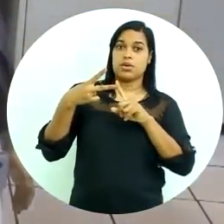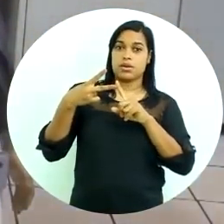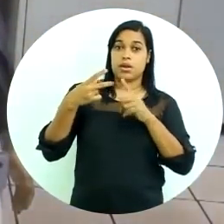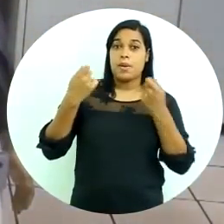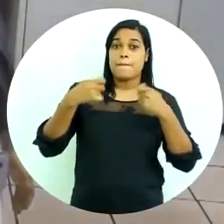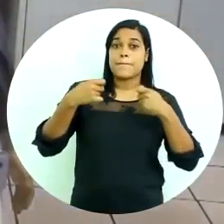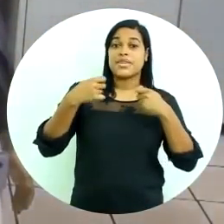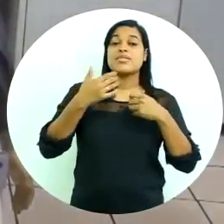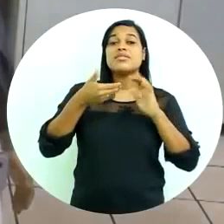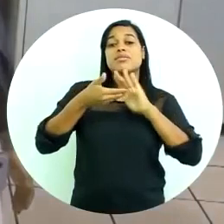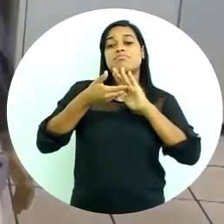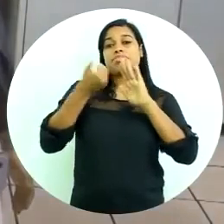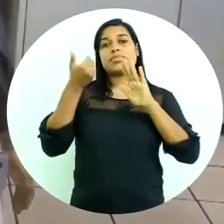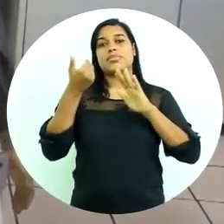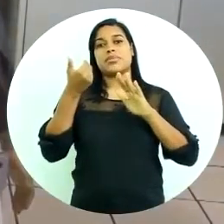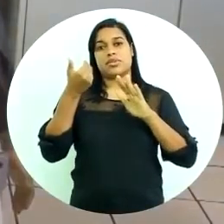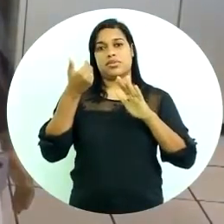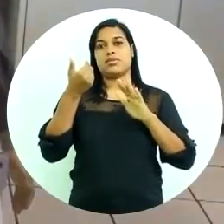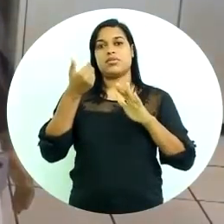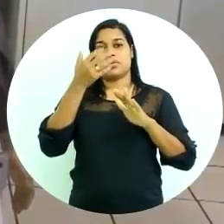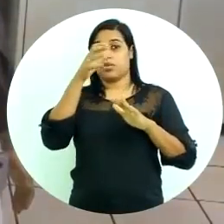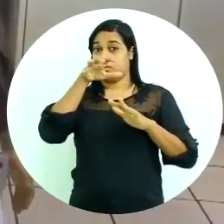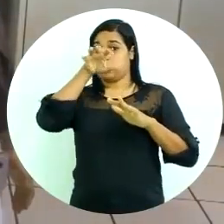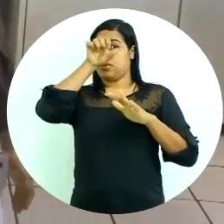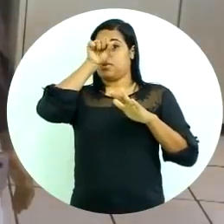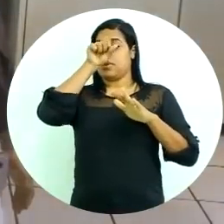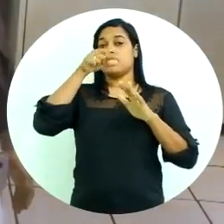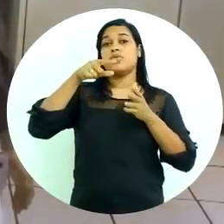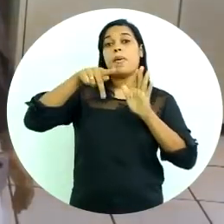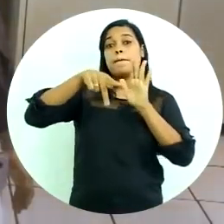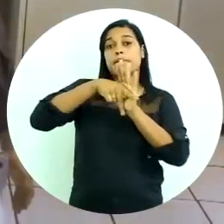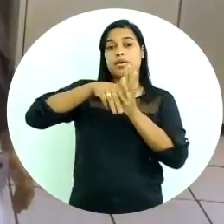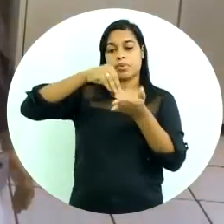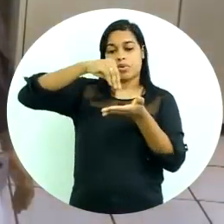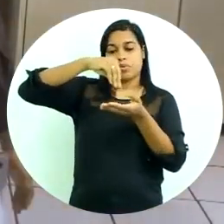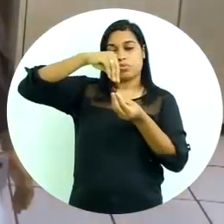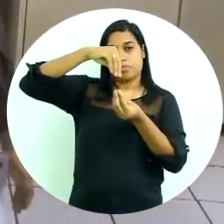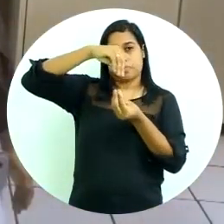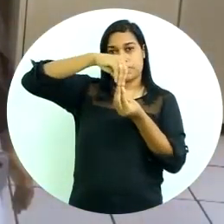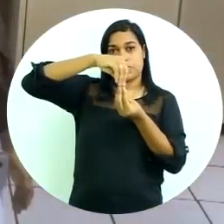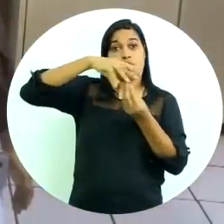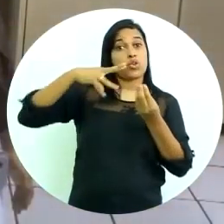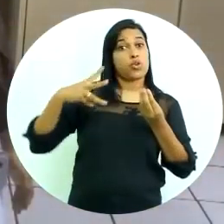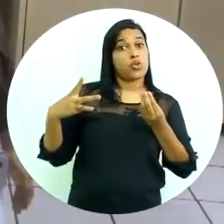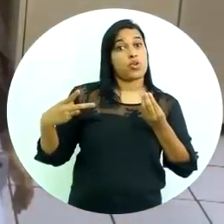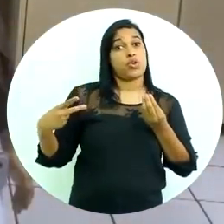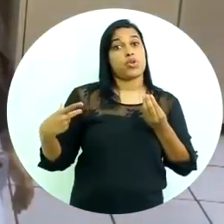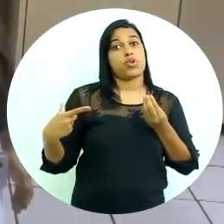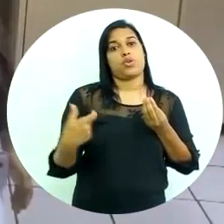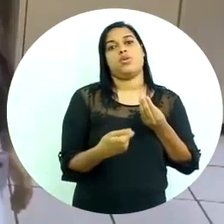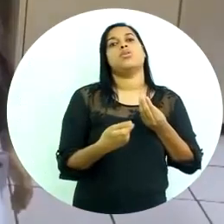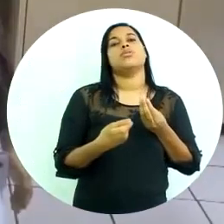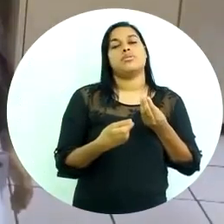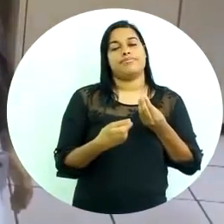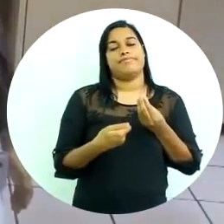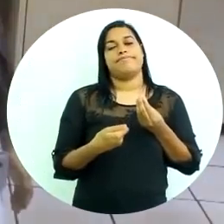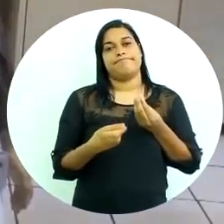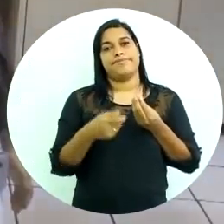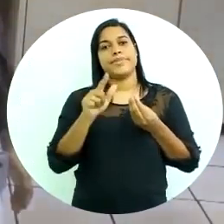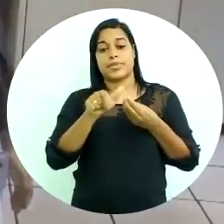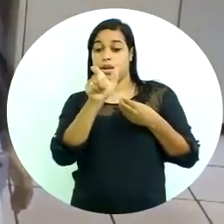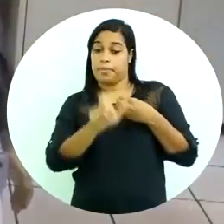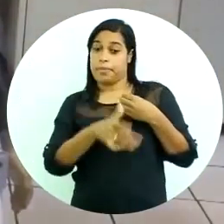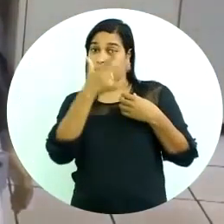as fossas nasais e com os nossos lábios, na nossa boca, a gente vai ocluir totalmente a boca da vítima.